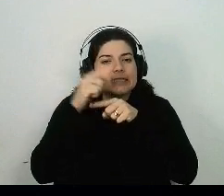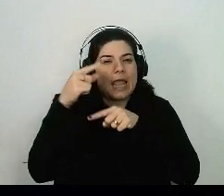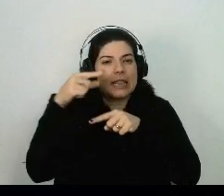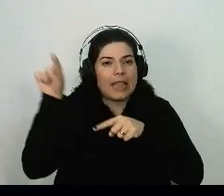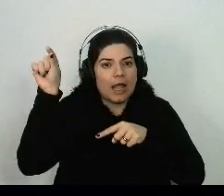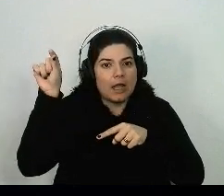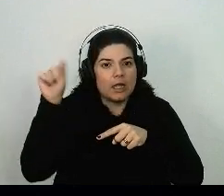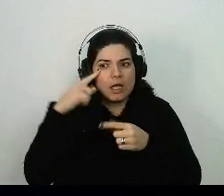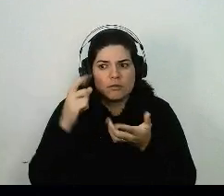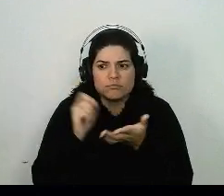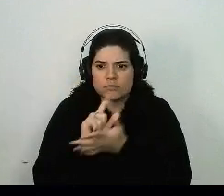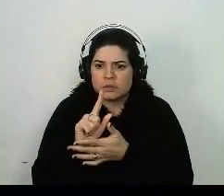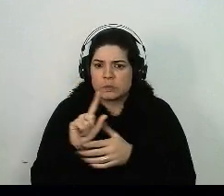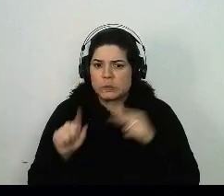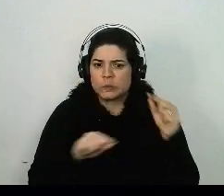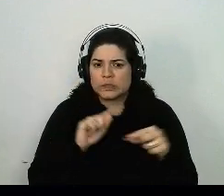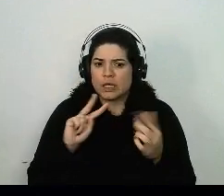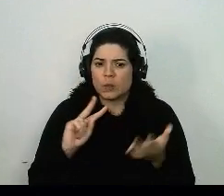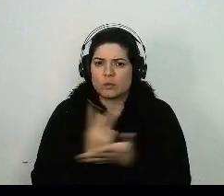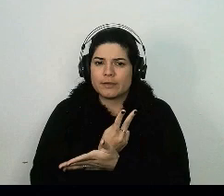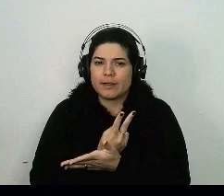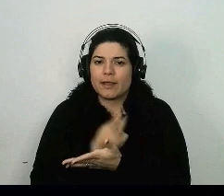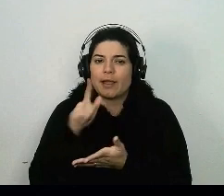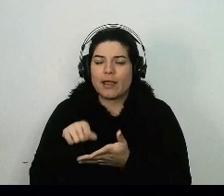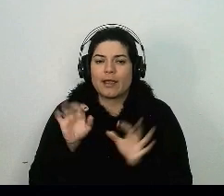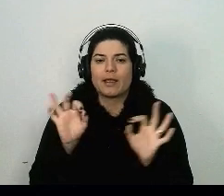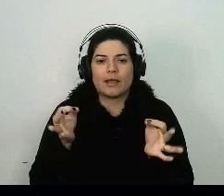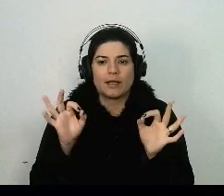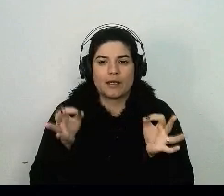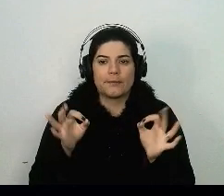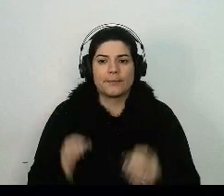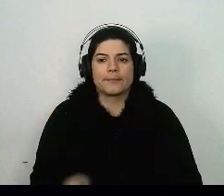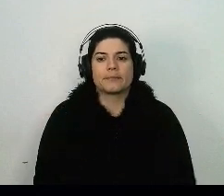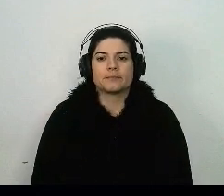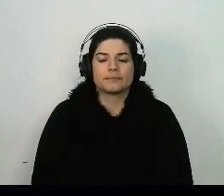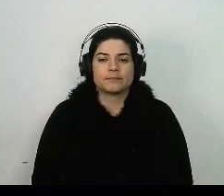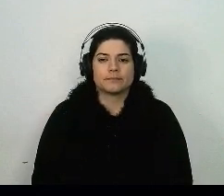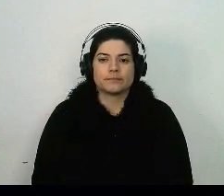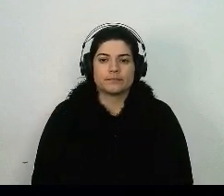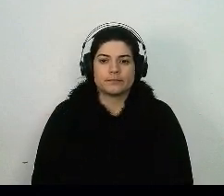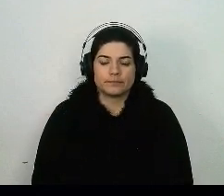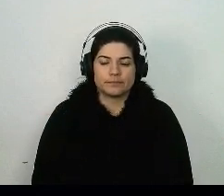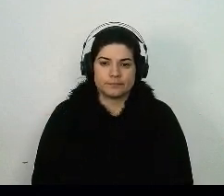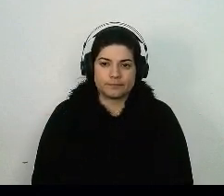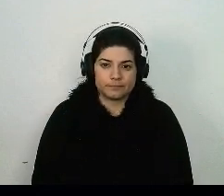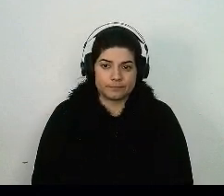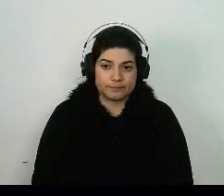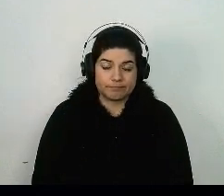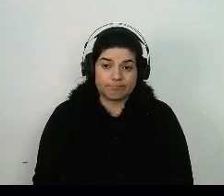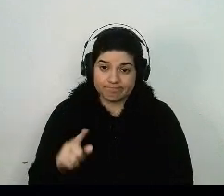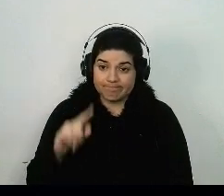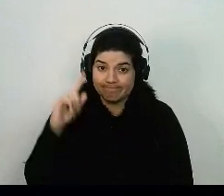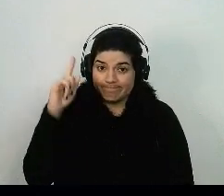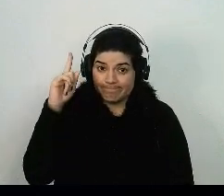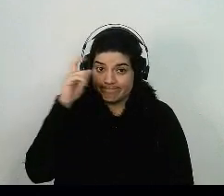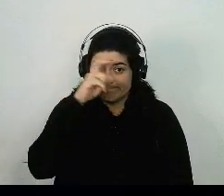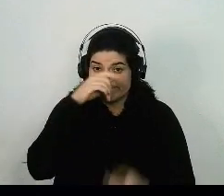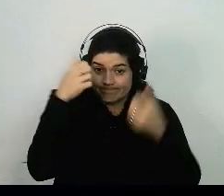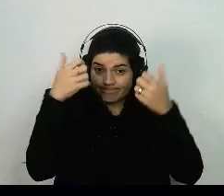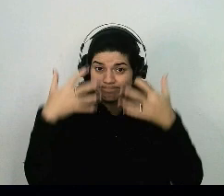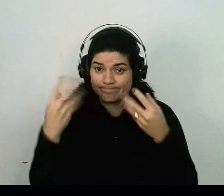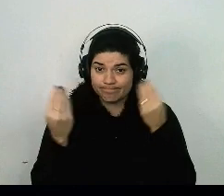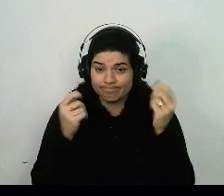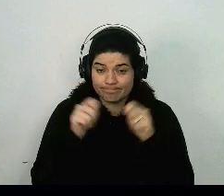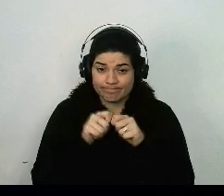está acontecendo, né? Eu realmente fui estudar, porque é difícil de explicar, né? Como que isso é feito?